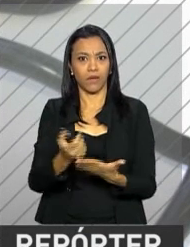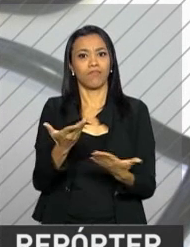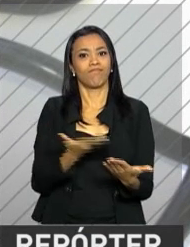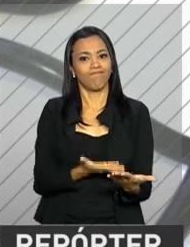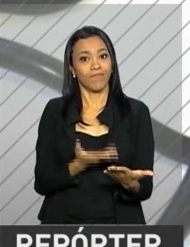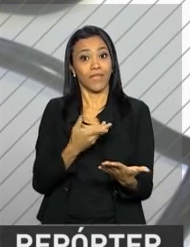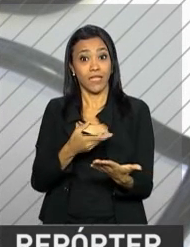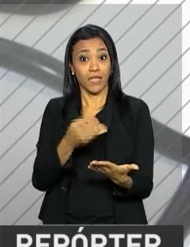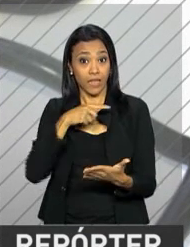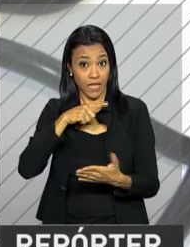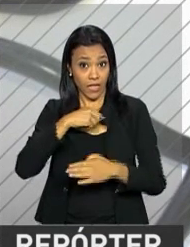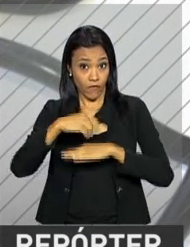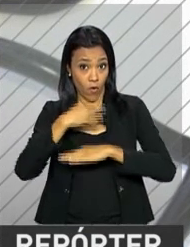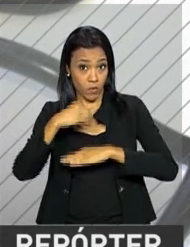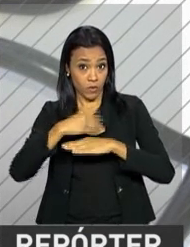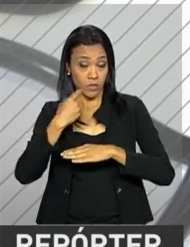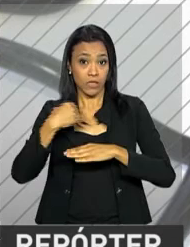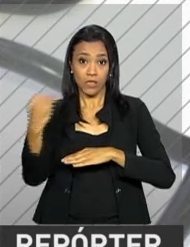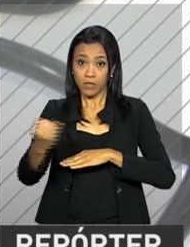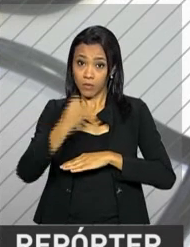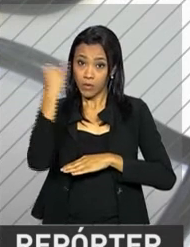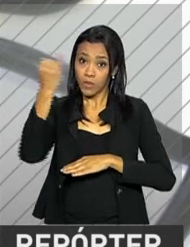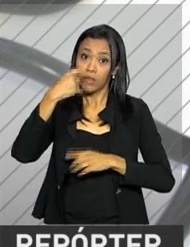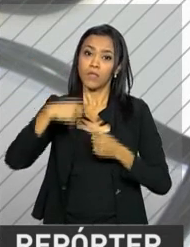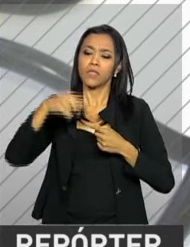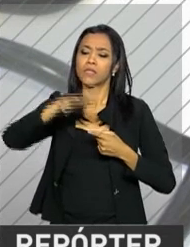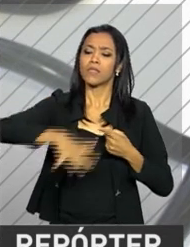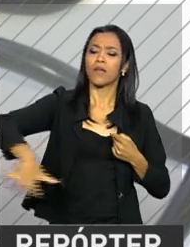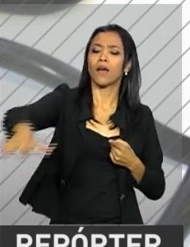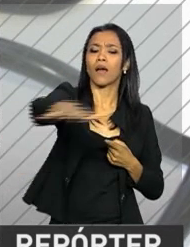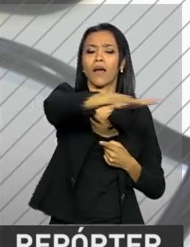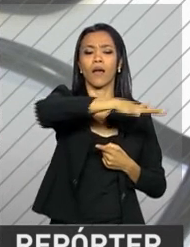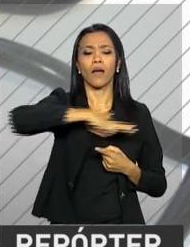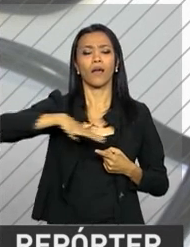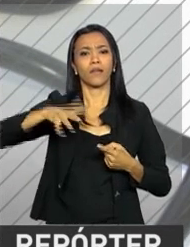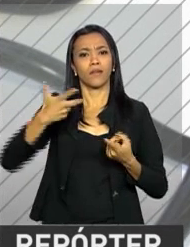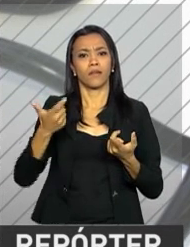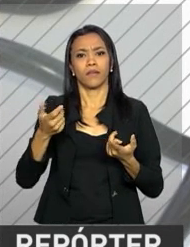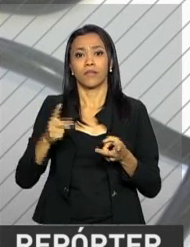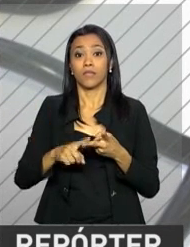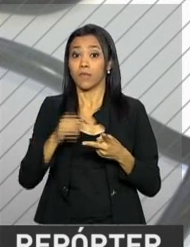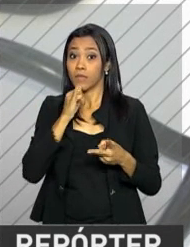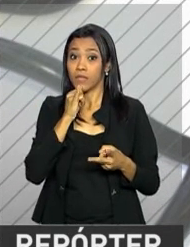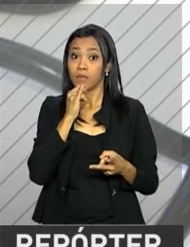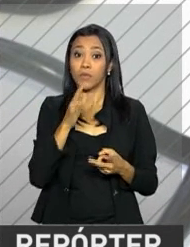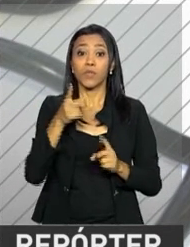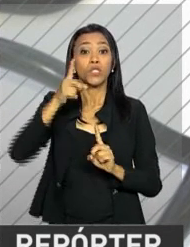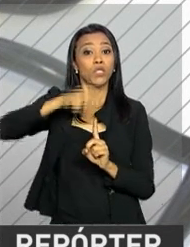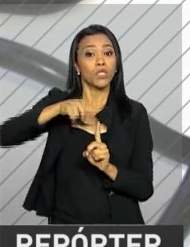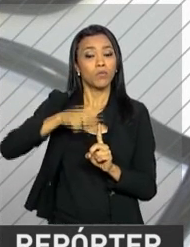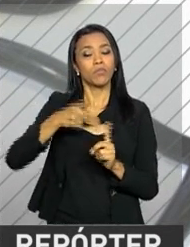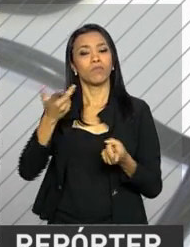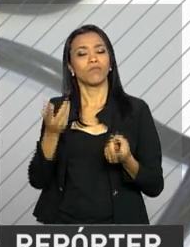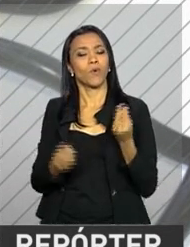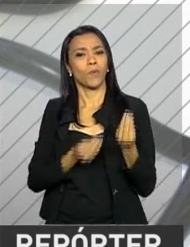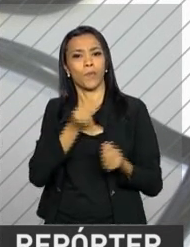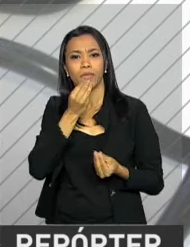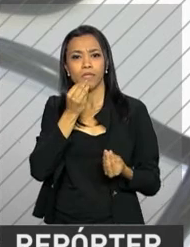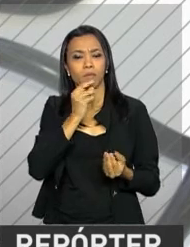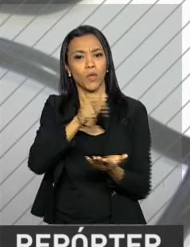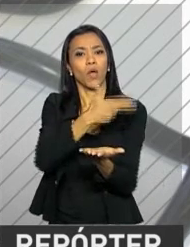informações essenciais: serviços, coberturas, abrangência geográfica, tipo de acomodação em casos